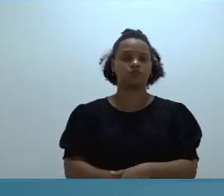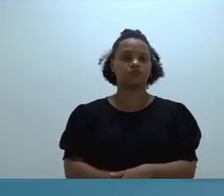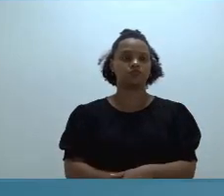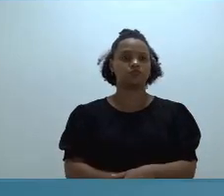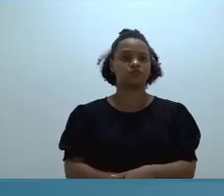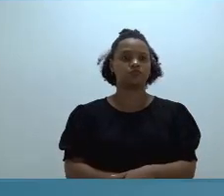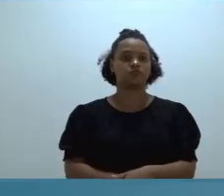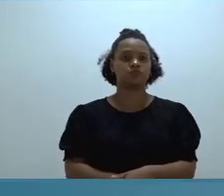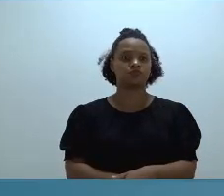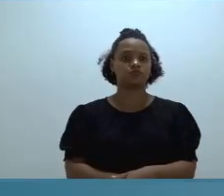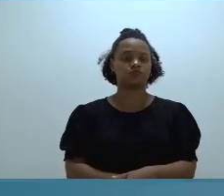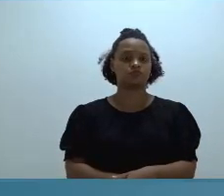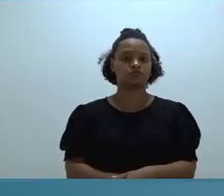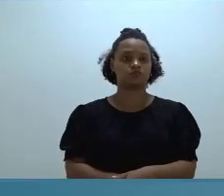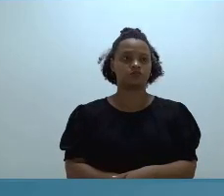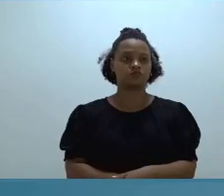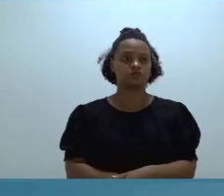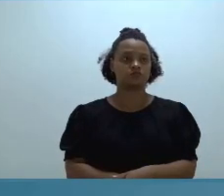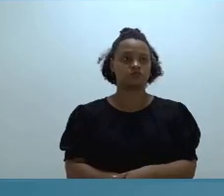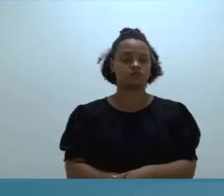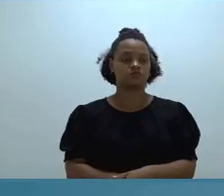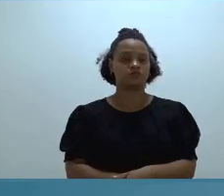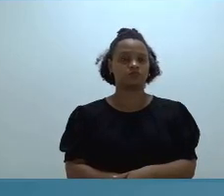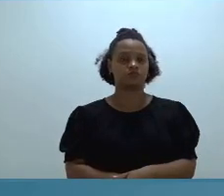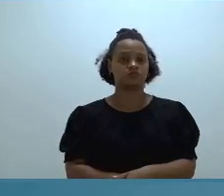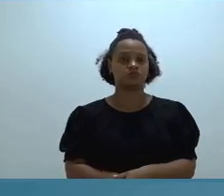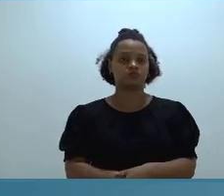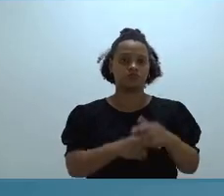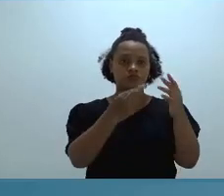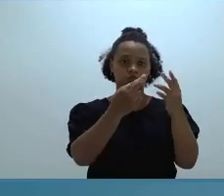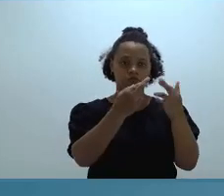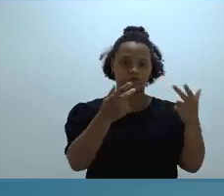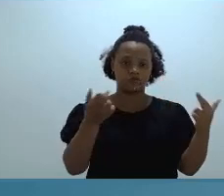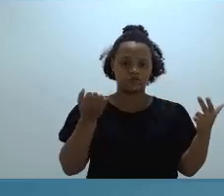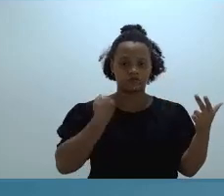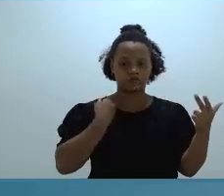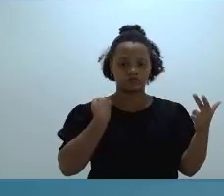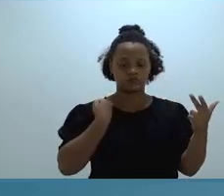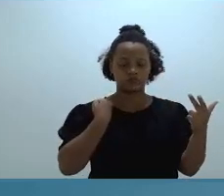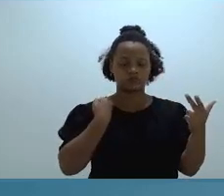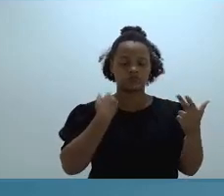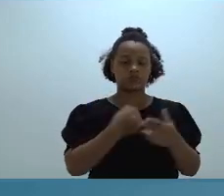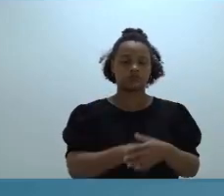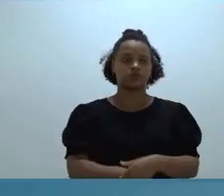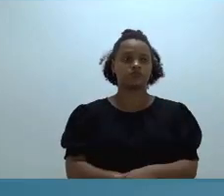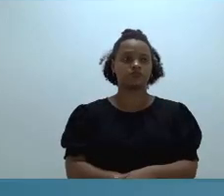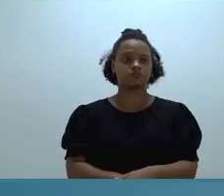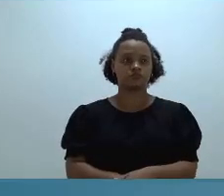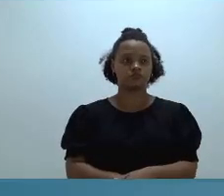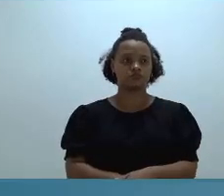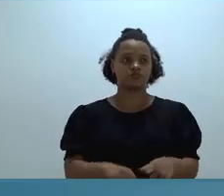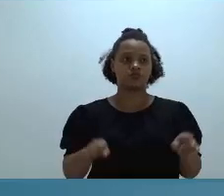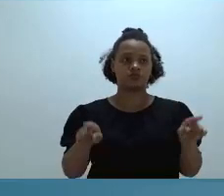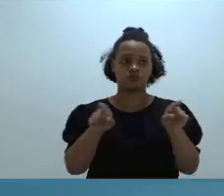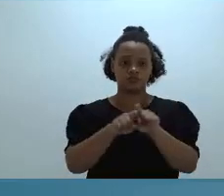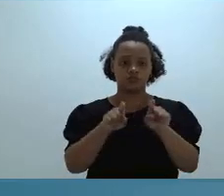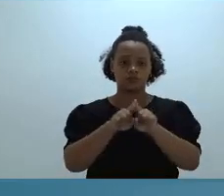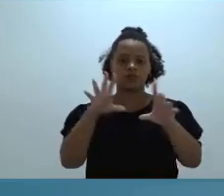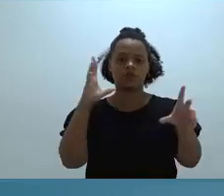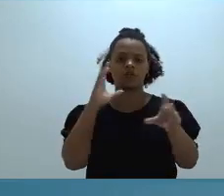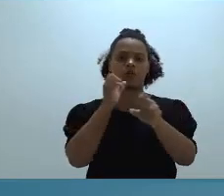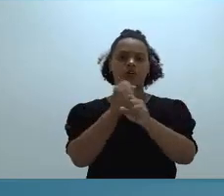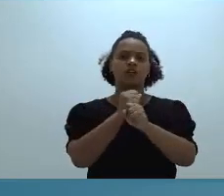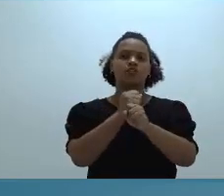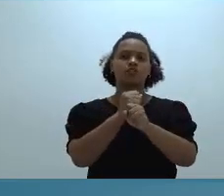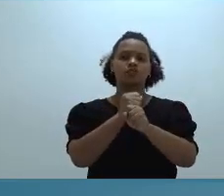109.3643 e da reclamação número 27.039-A, bem como o respectivo resultado